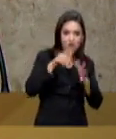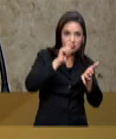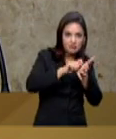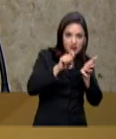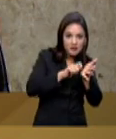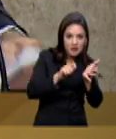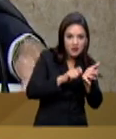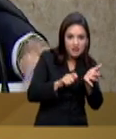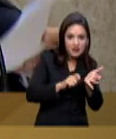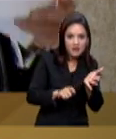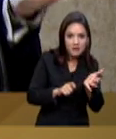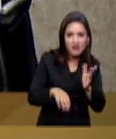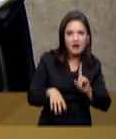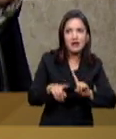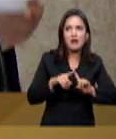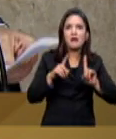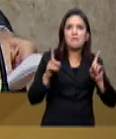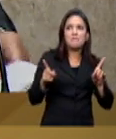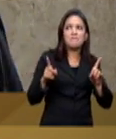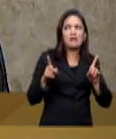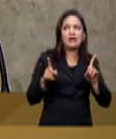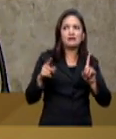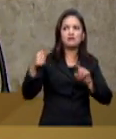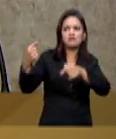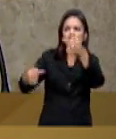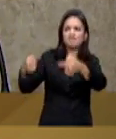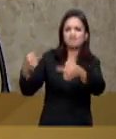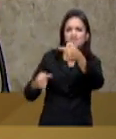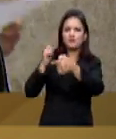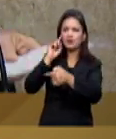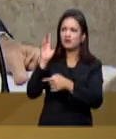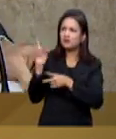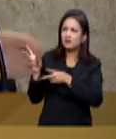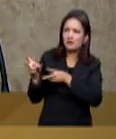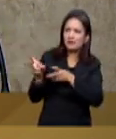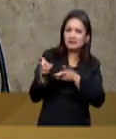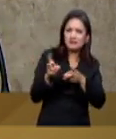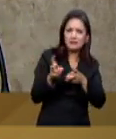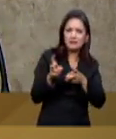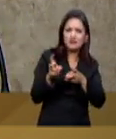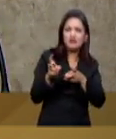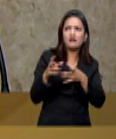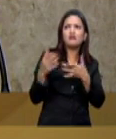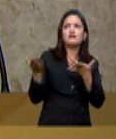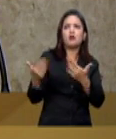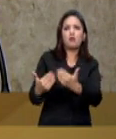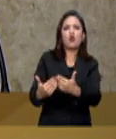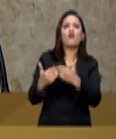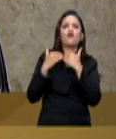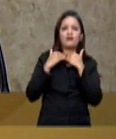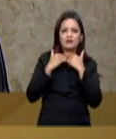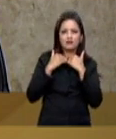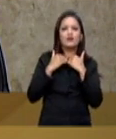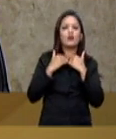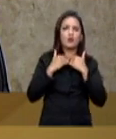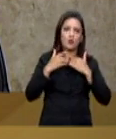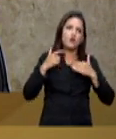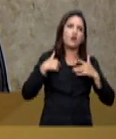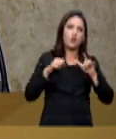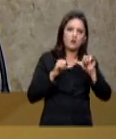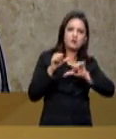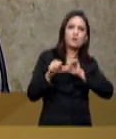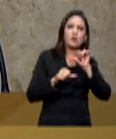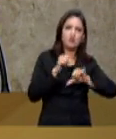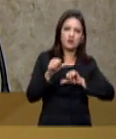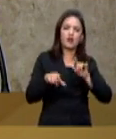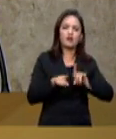tão enriquecedor que eu acabei utilizando todo o material que eu trouxe para poder me alinhar às posições que